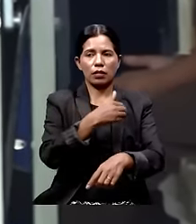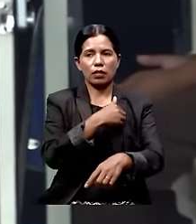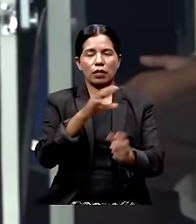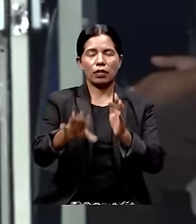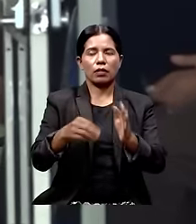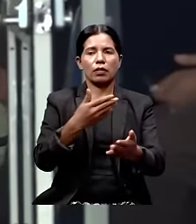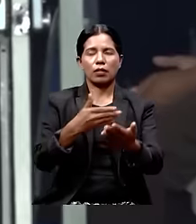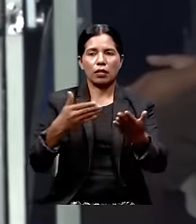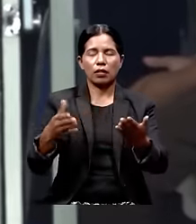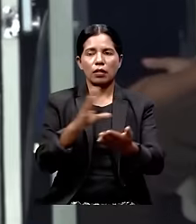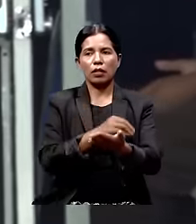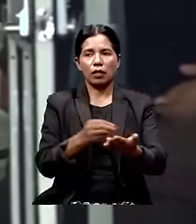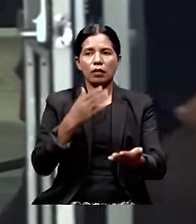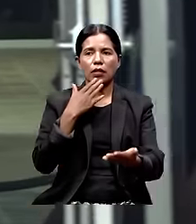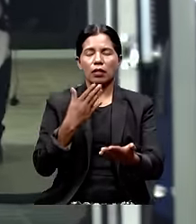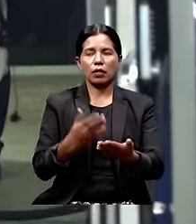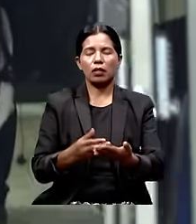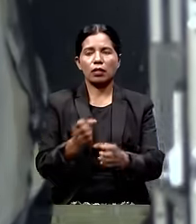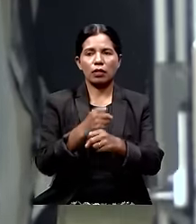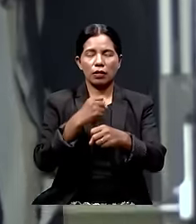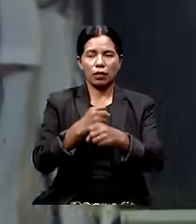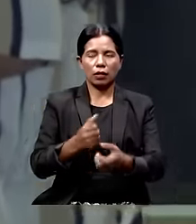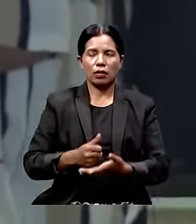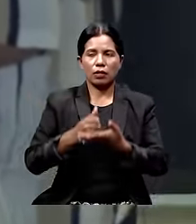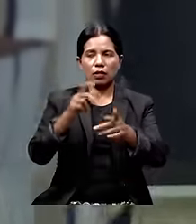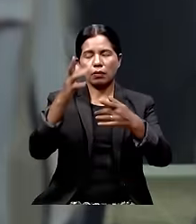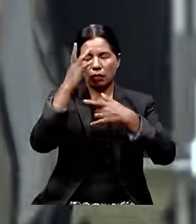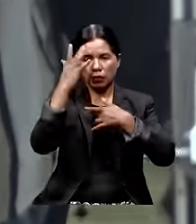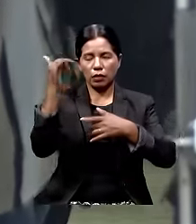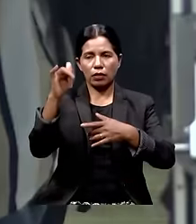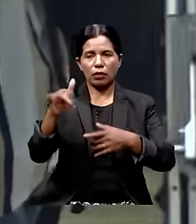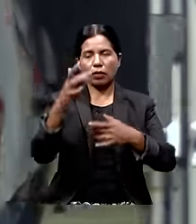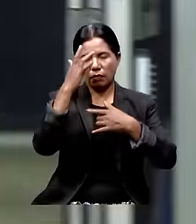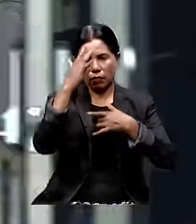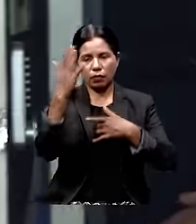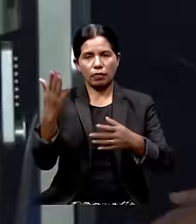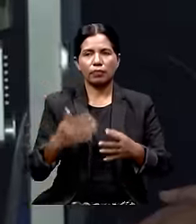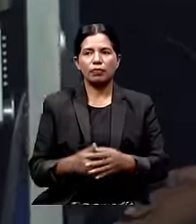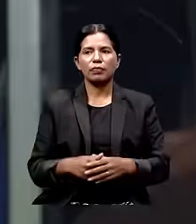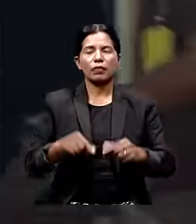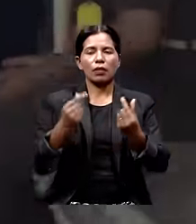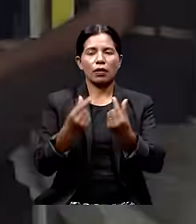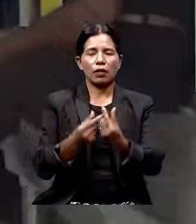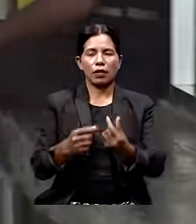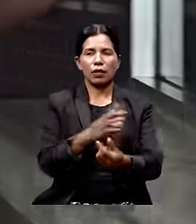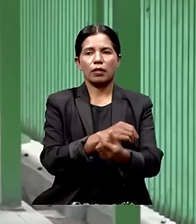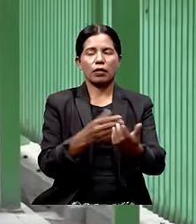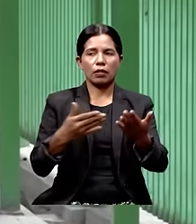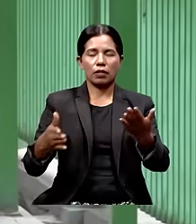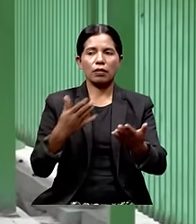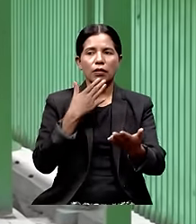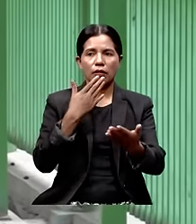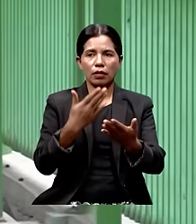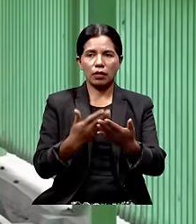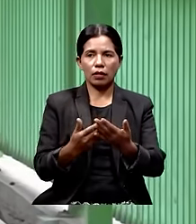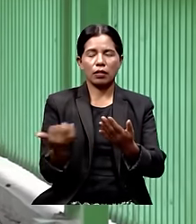ia equipamentos ne bem mas adequado atuando tratamento para paciente sira o moras refere o equipamentos na facilidade adequado